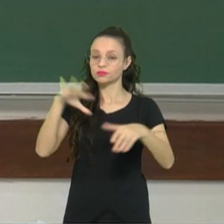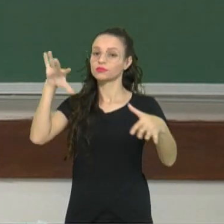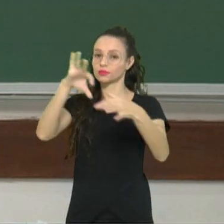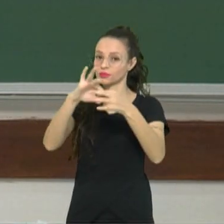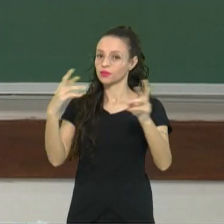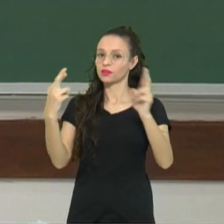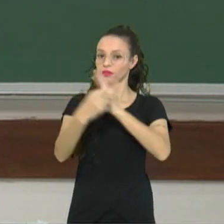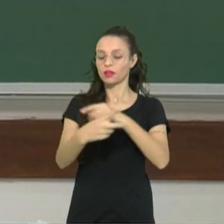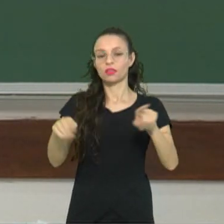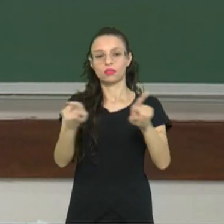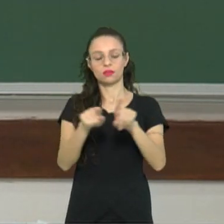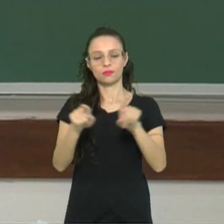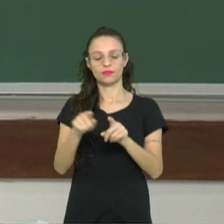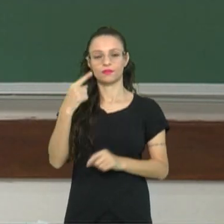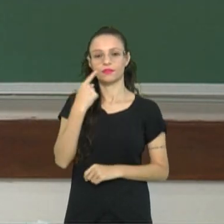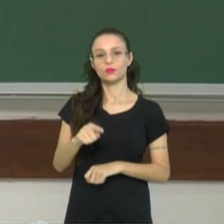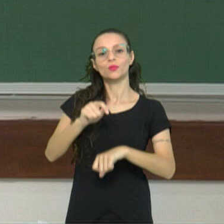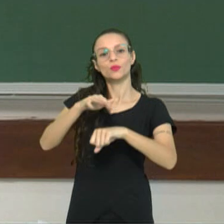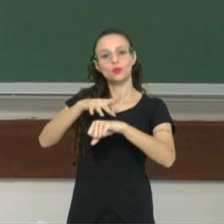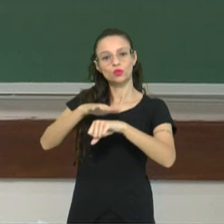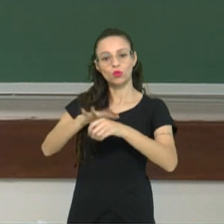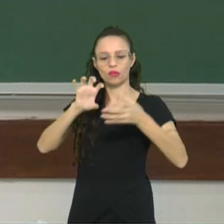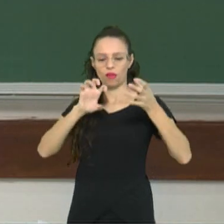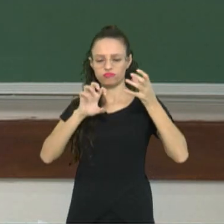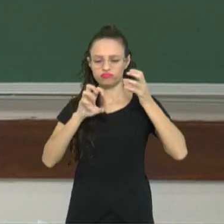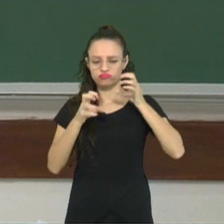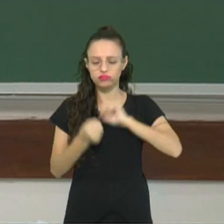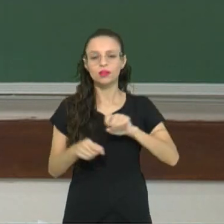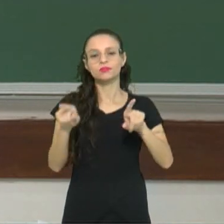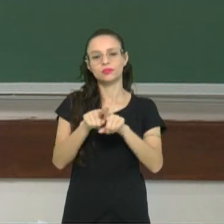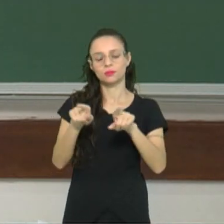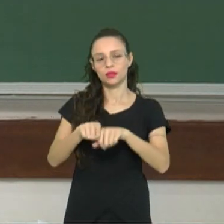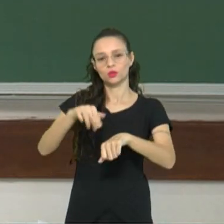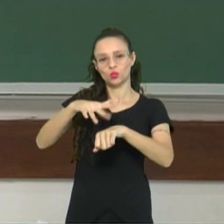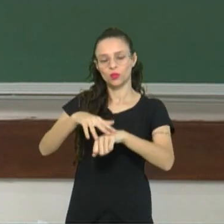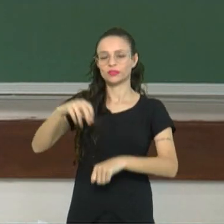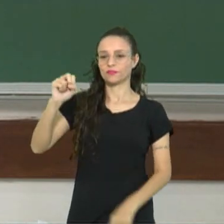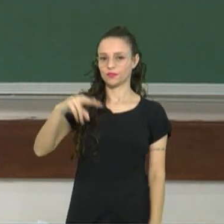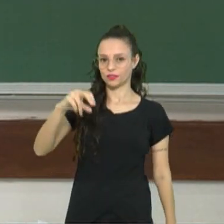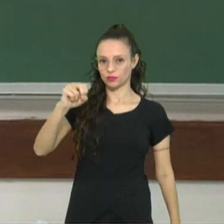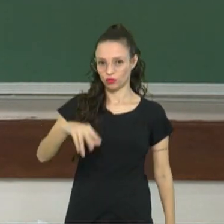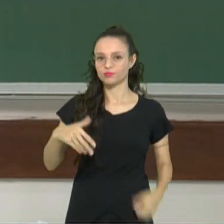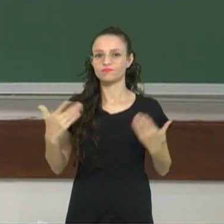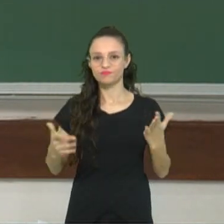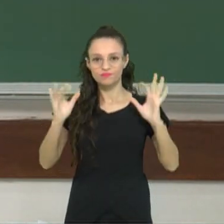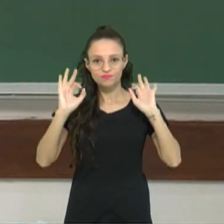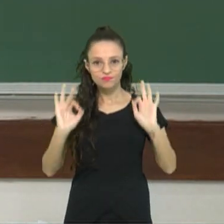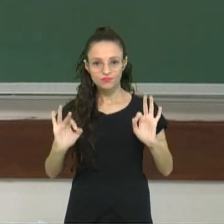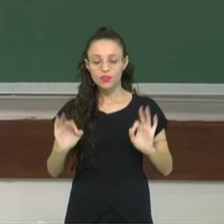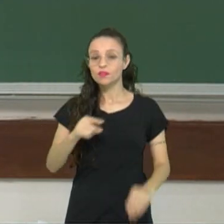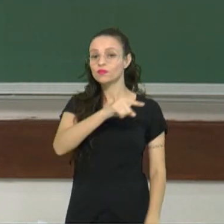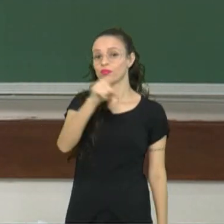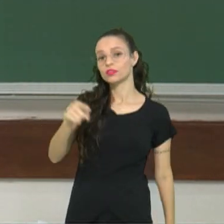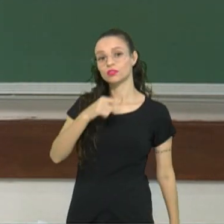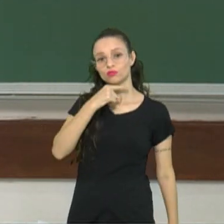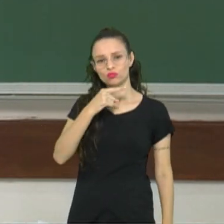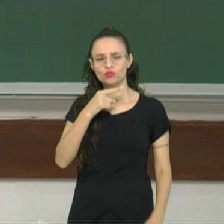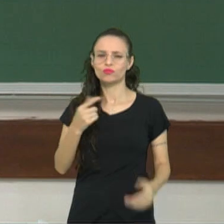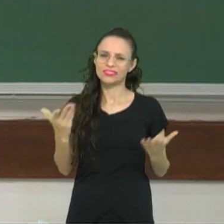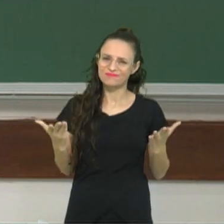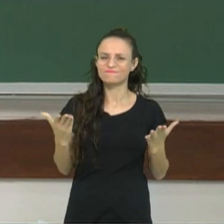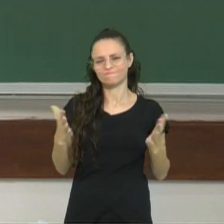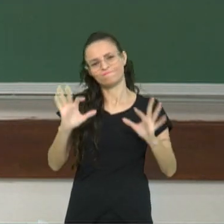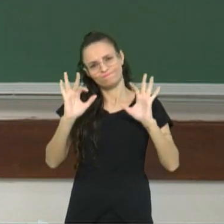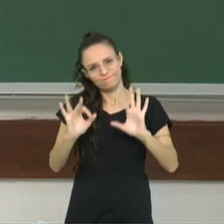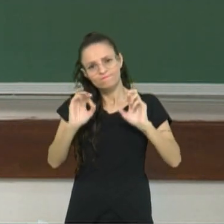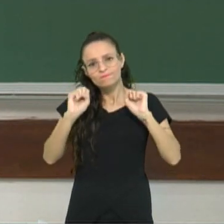tecido. Vimos também as doenças degenerativas e as infecciosas, beleza? Pessoal, alguma dúvida pode ficar, claro, né?